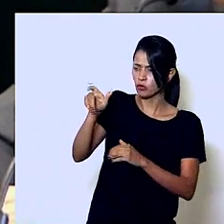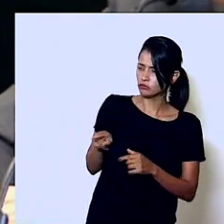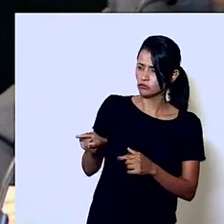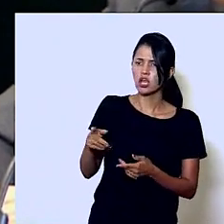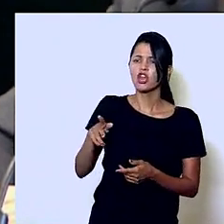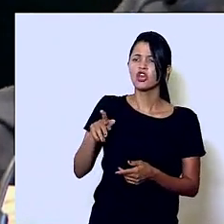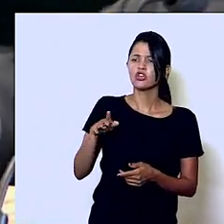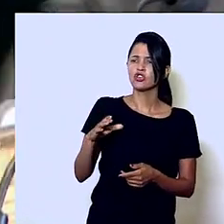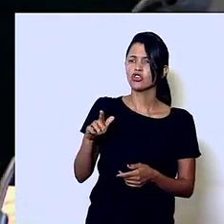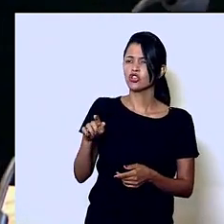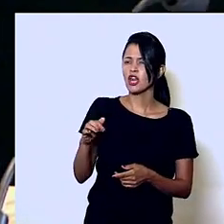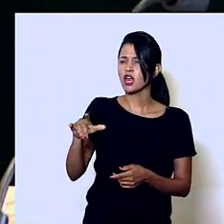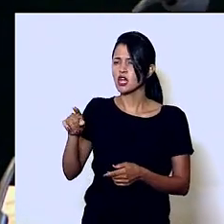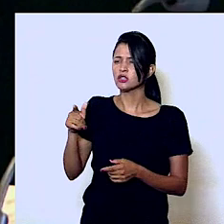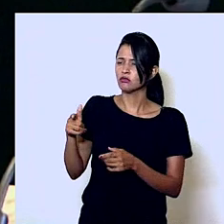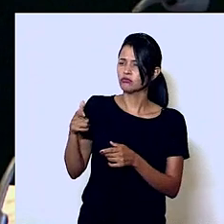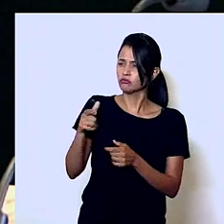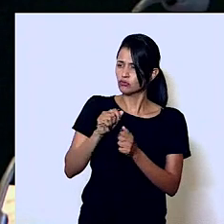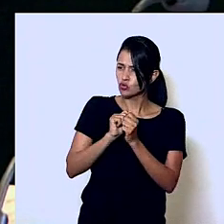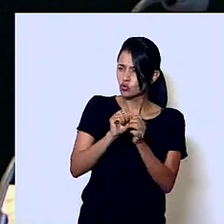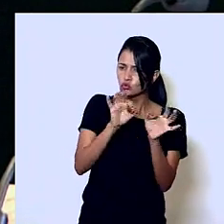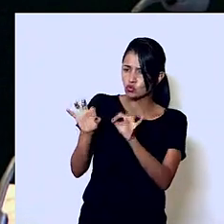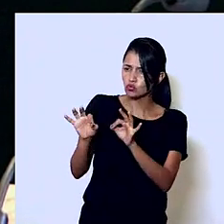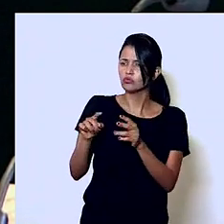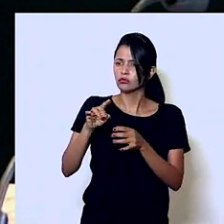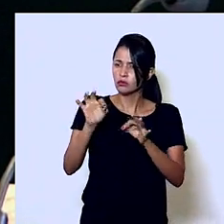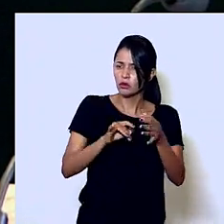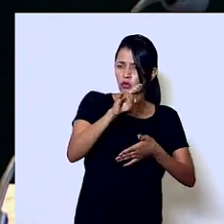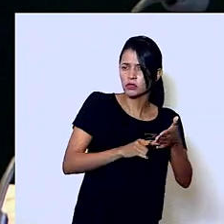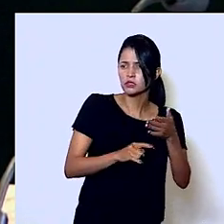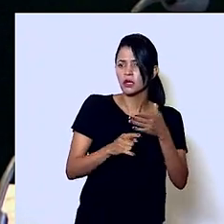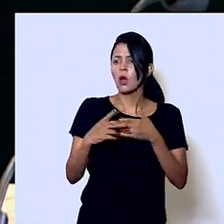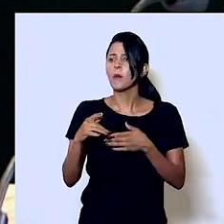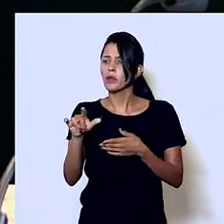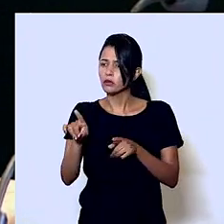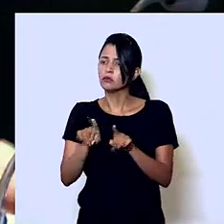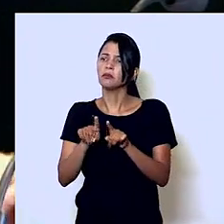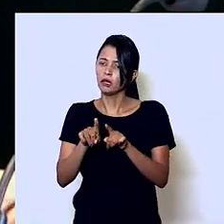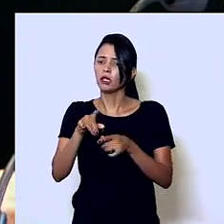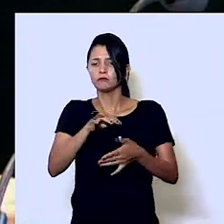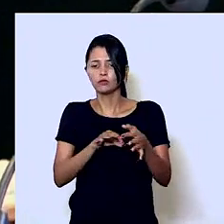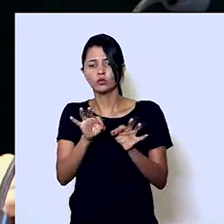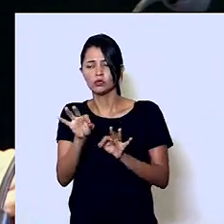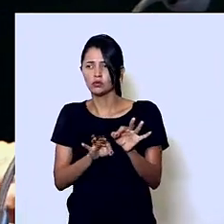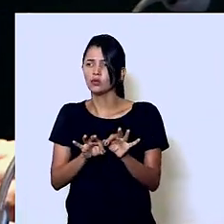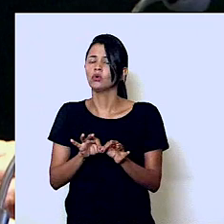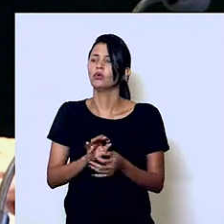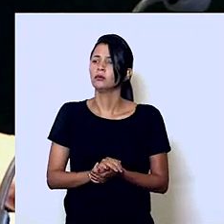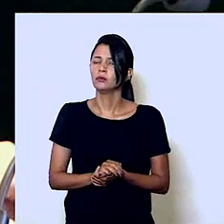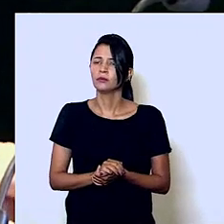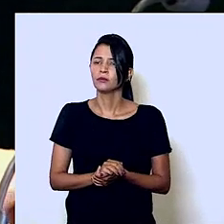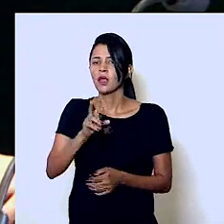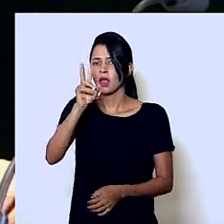parte de documentação, Pedro Luiz acompanhou na parte de comunicação, mas eu me lembro, assim, era o próprio embaixador Paulo